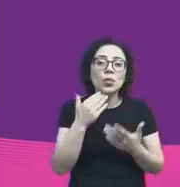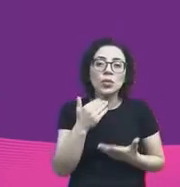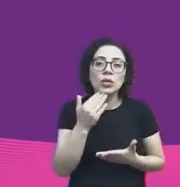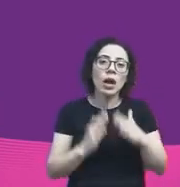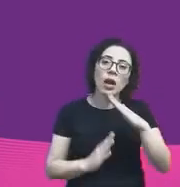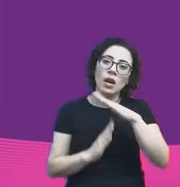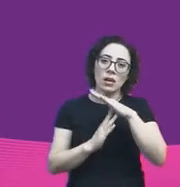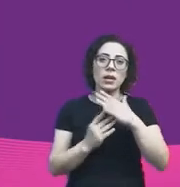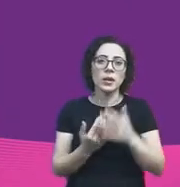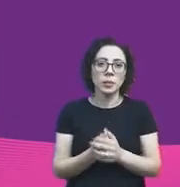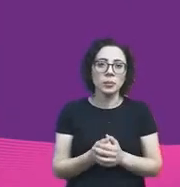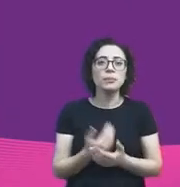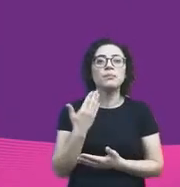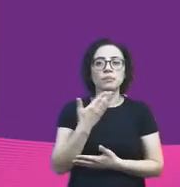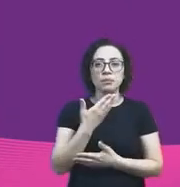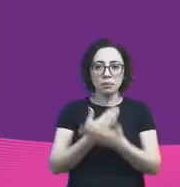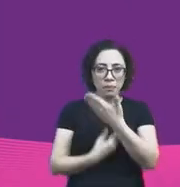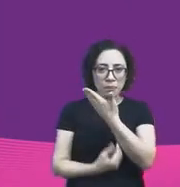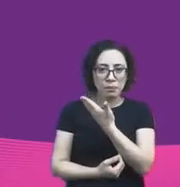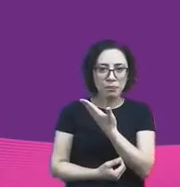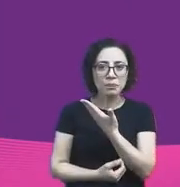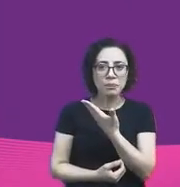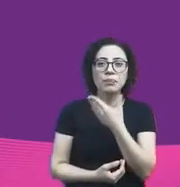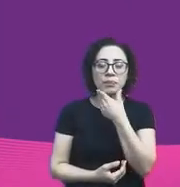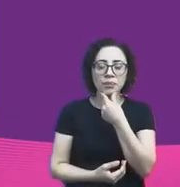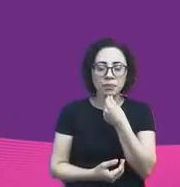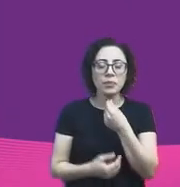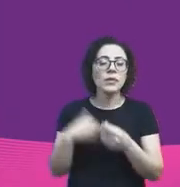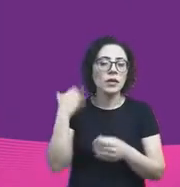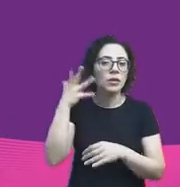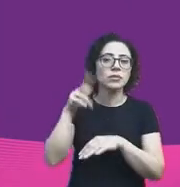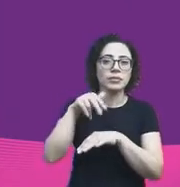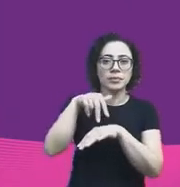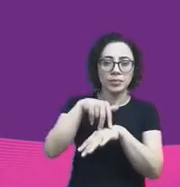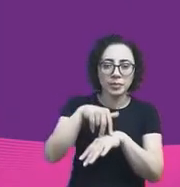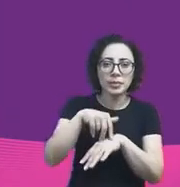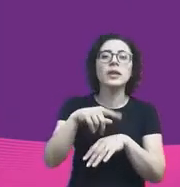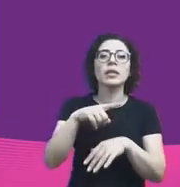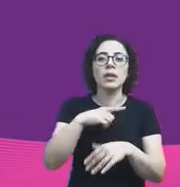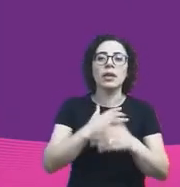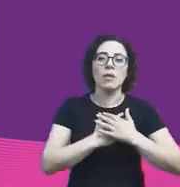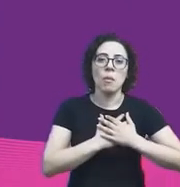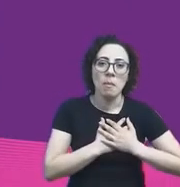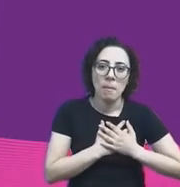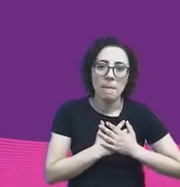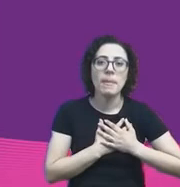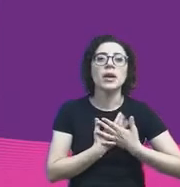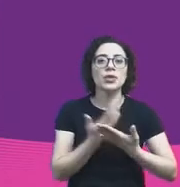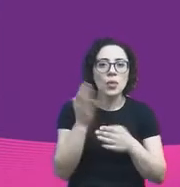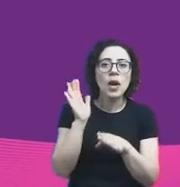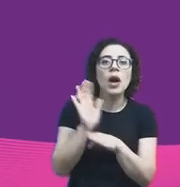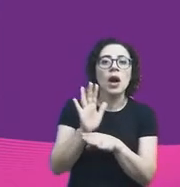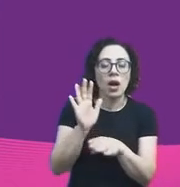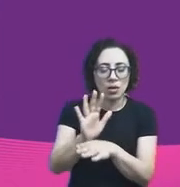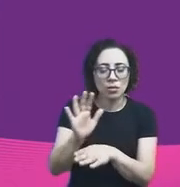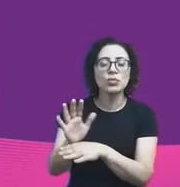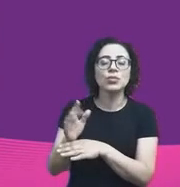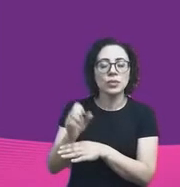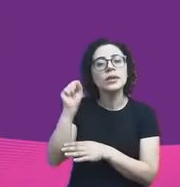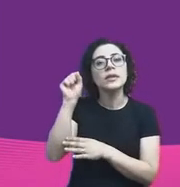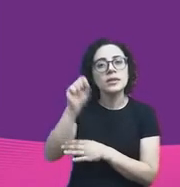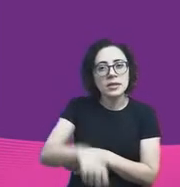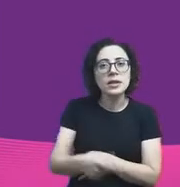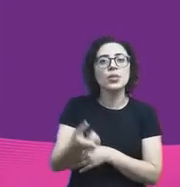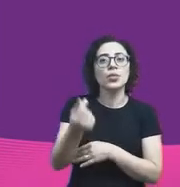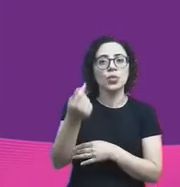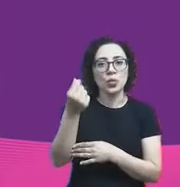apresentando no TED, que a compaixão tem diferença para os pacientes, nos custos e para os provedores. E aí uma forma